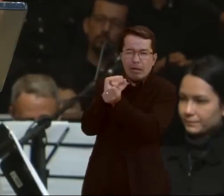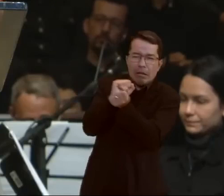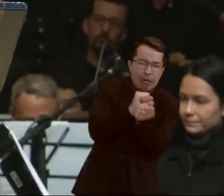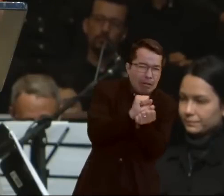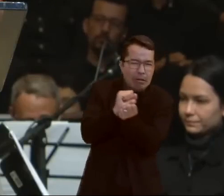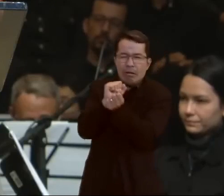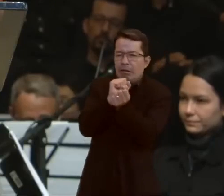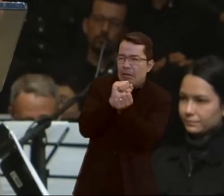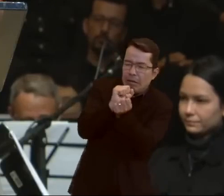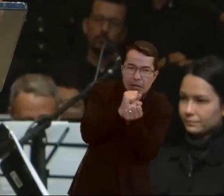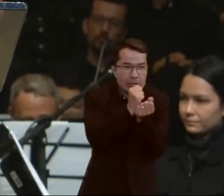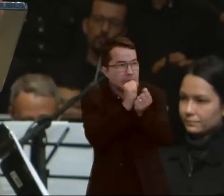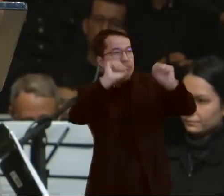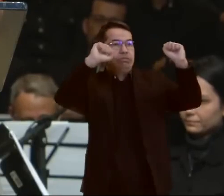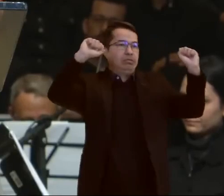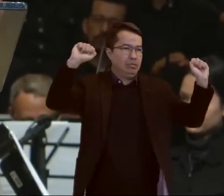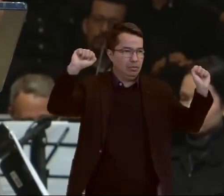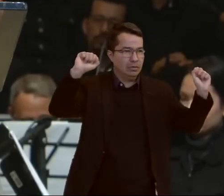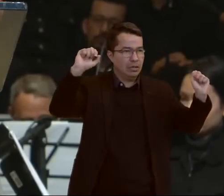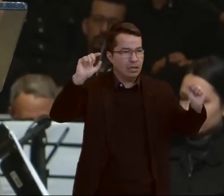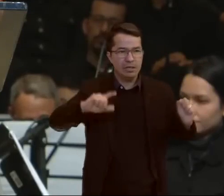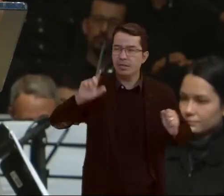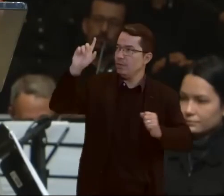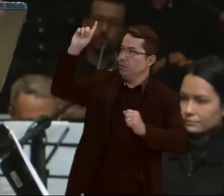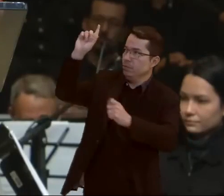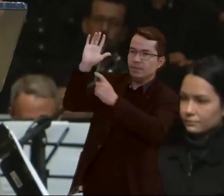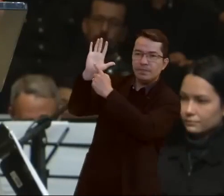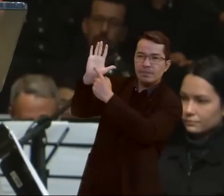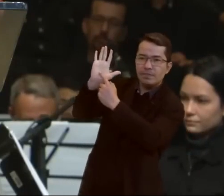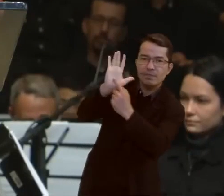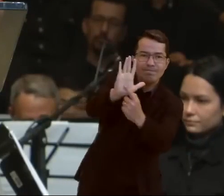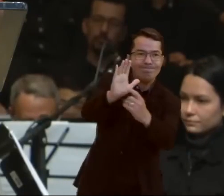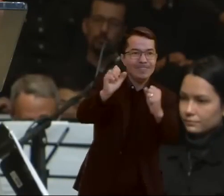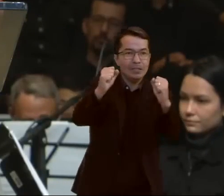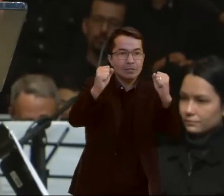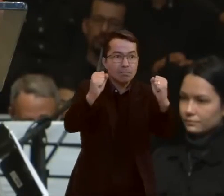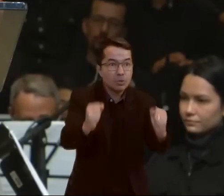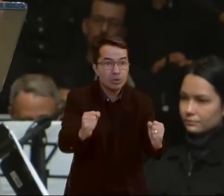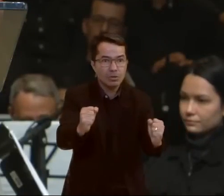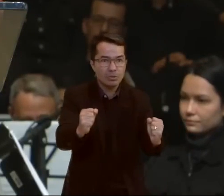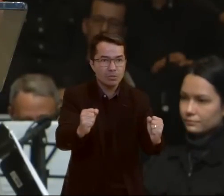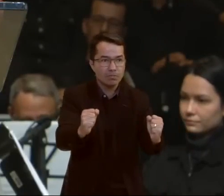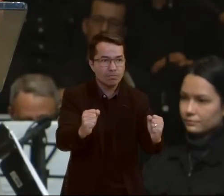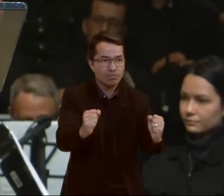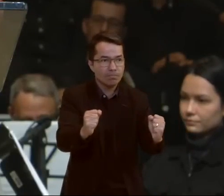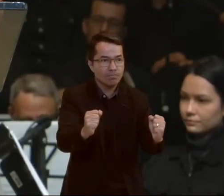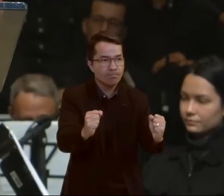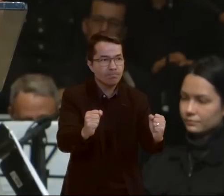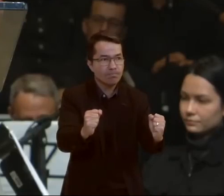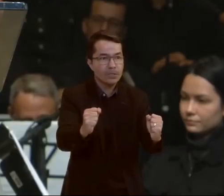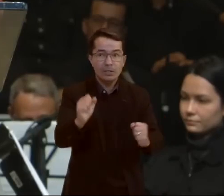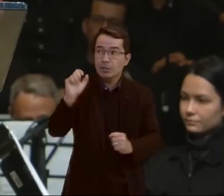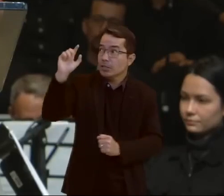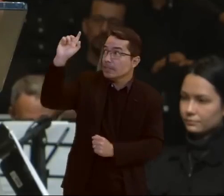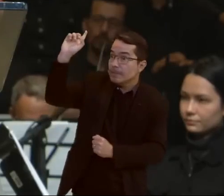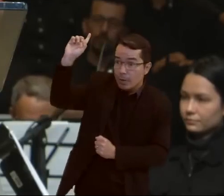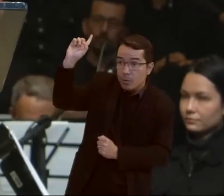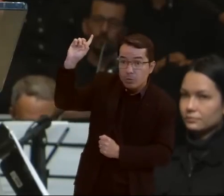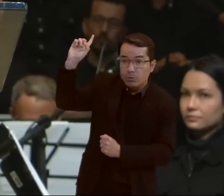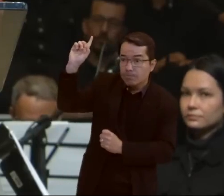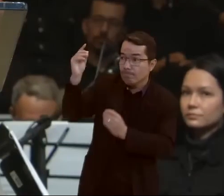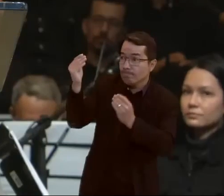são sinais do poder gracioso de Deus que vem sobre a nossa vida, e